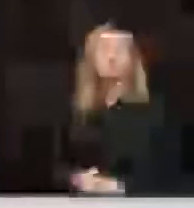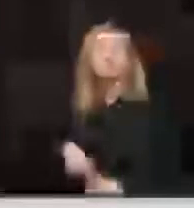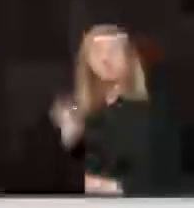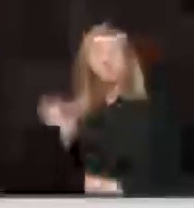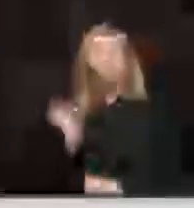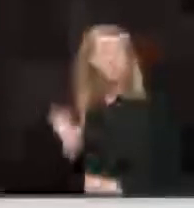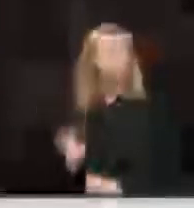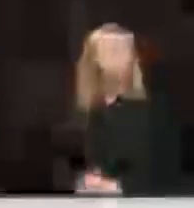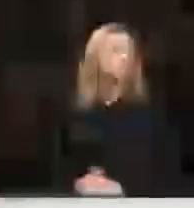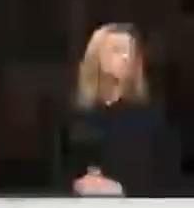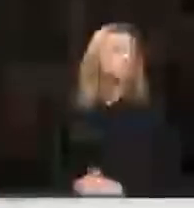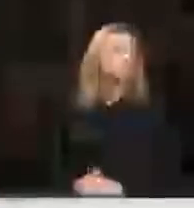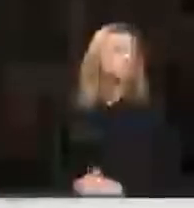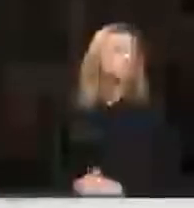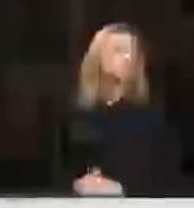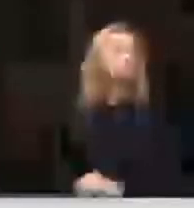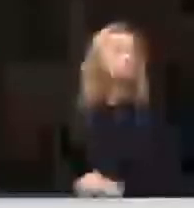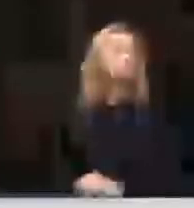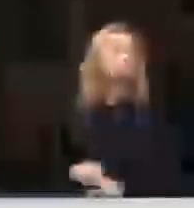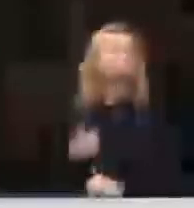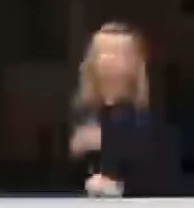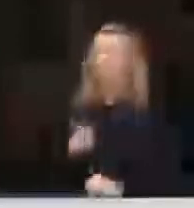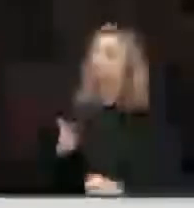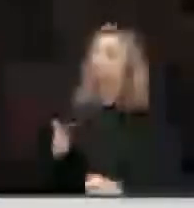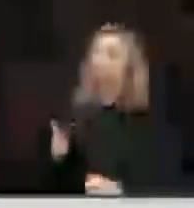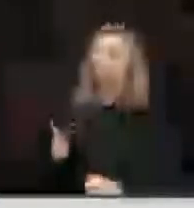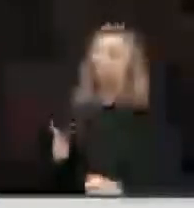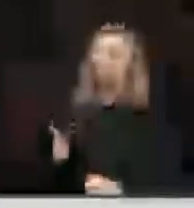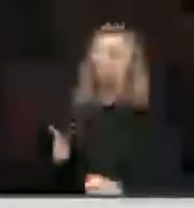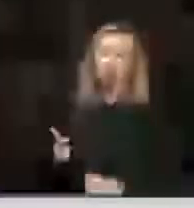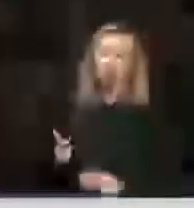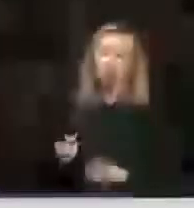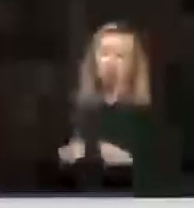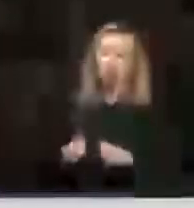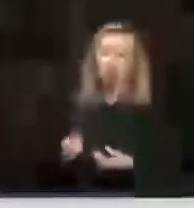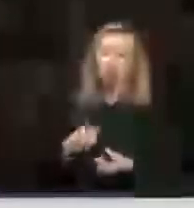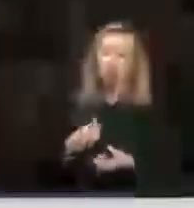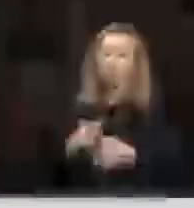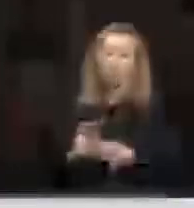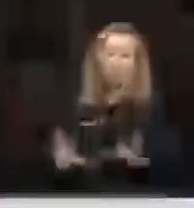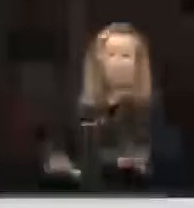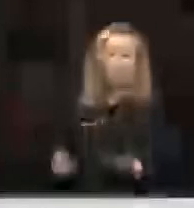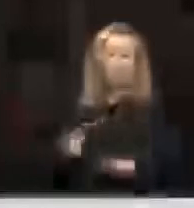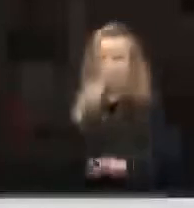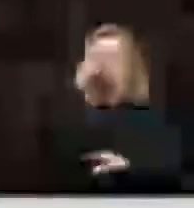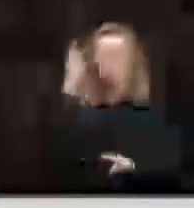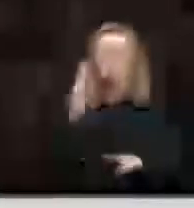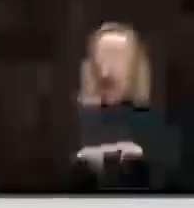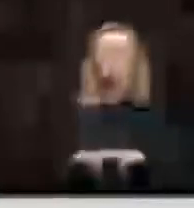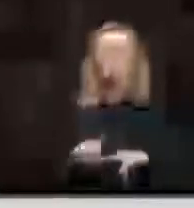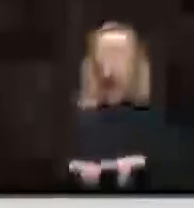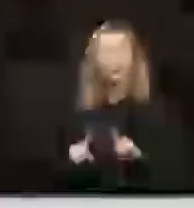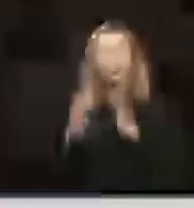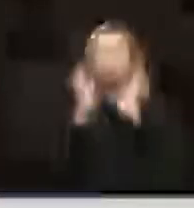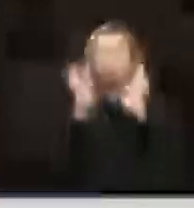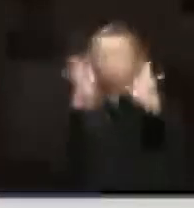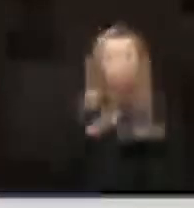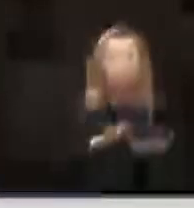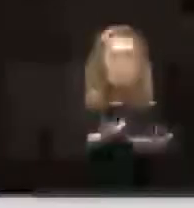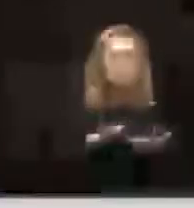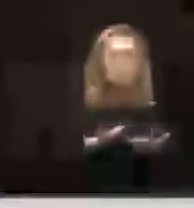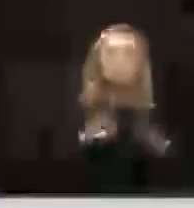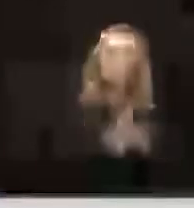obviamente, que não pretendia eu a soltura dos presos, mas chamar a atenção para o